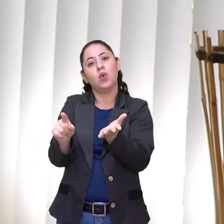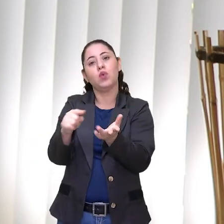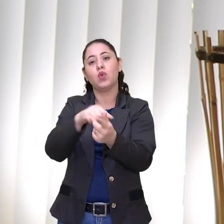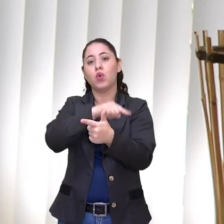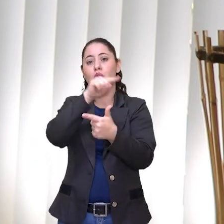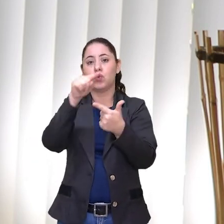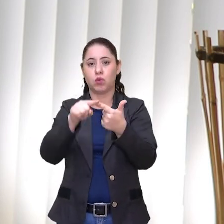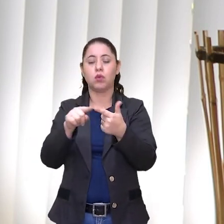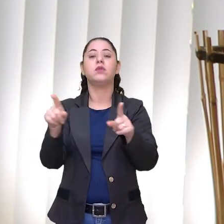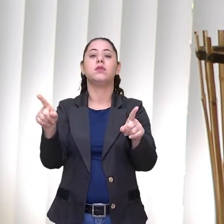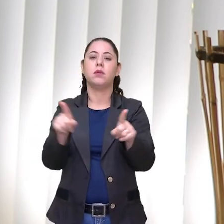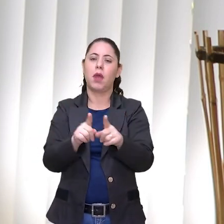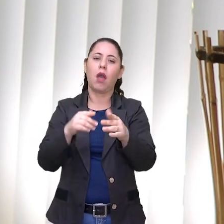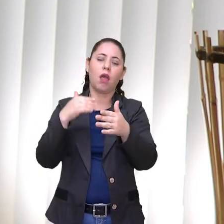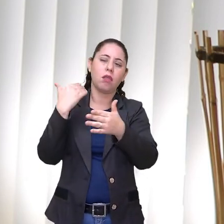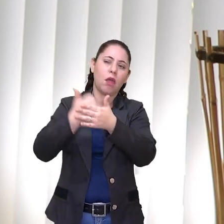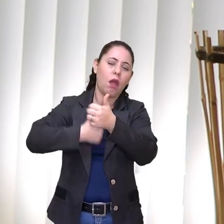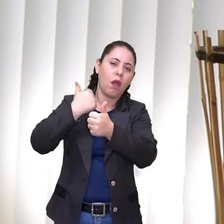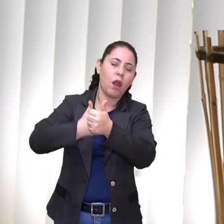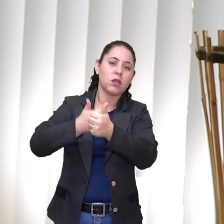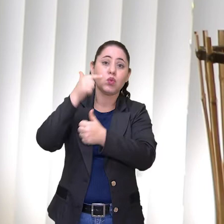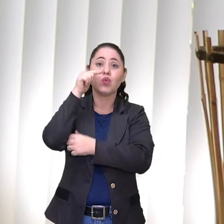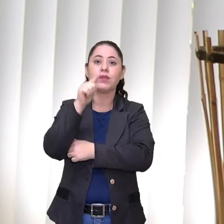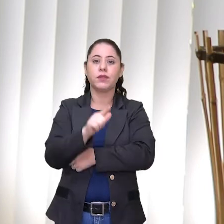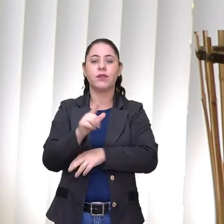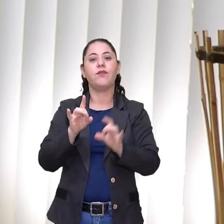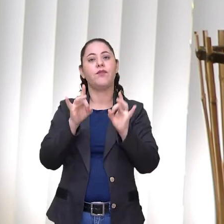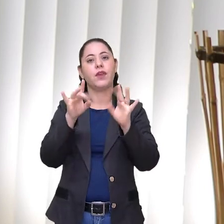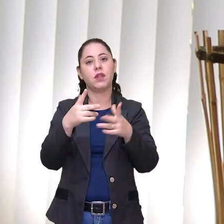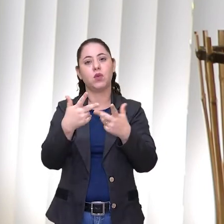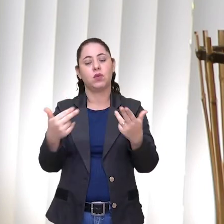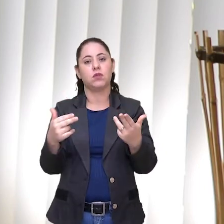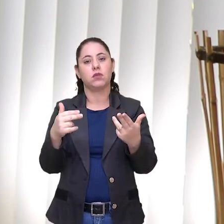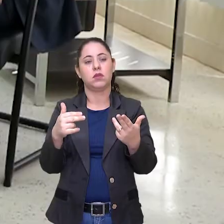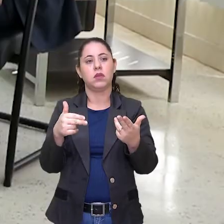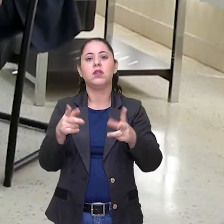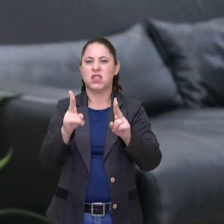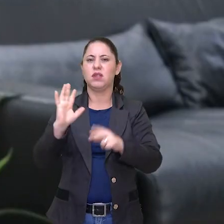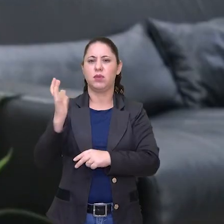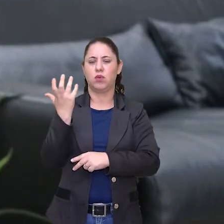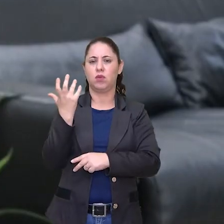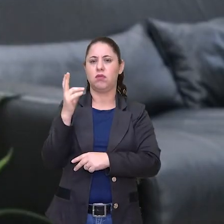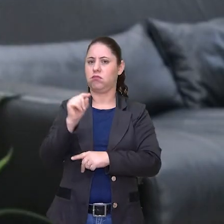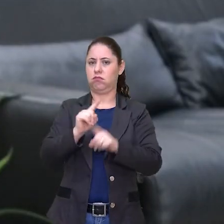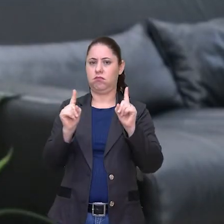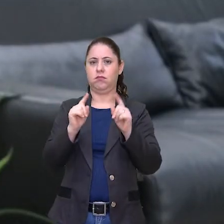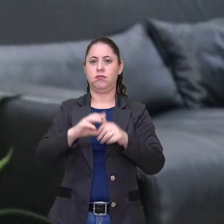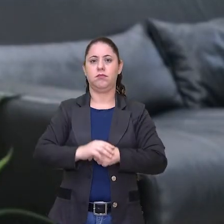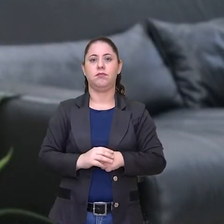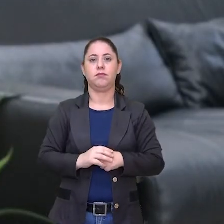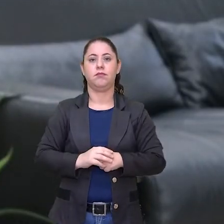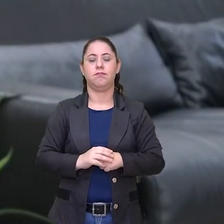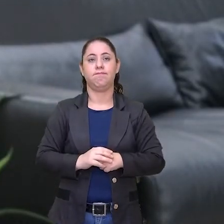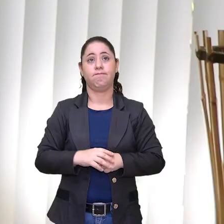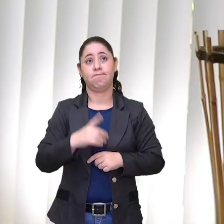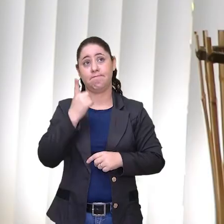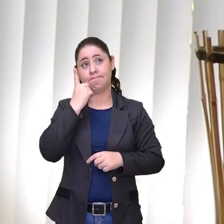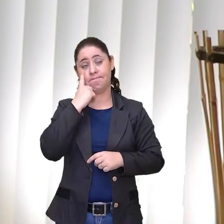marcar outros dois leilões, assim, até conseguir alienar o bem. E qual a realidade? Isso ocorre com frequência ou não